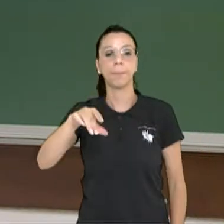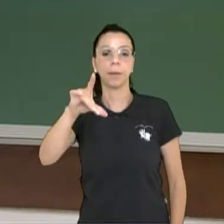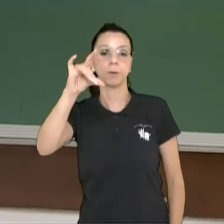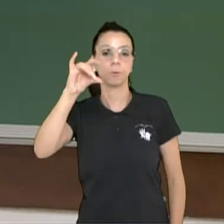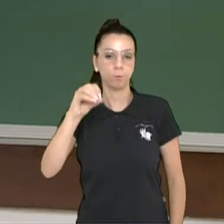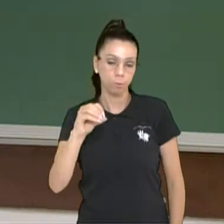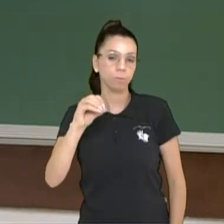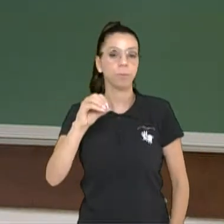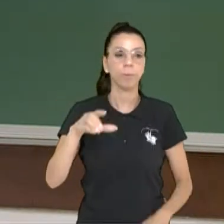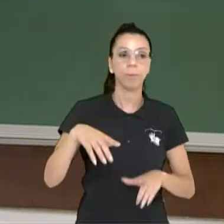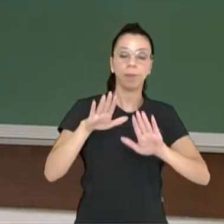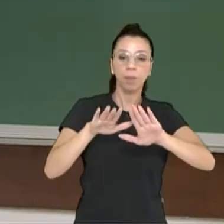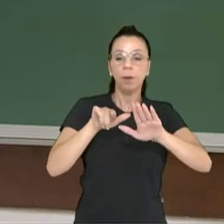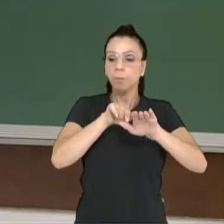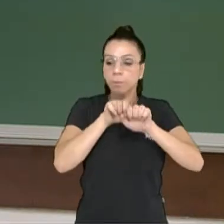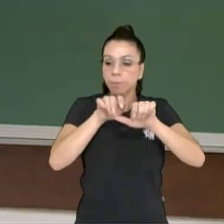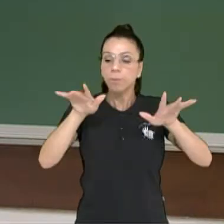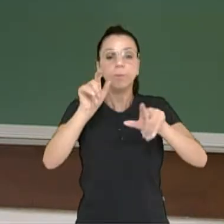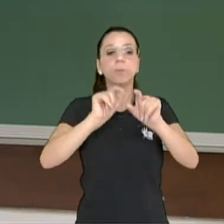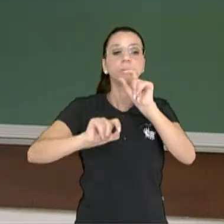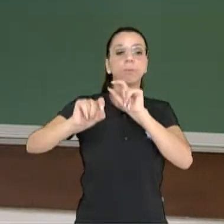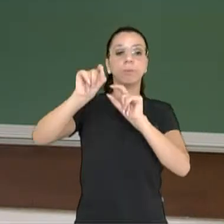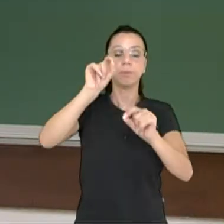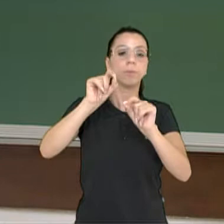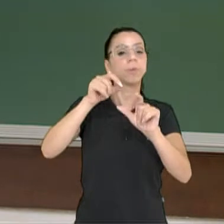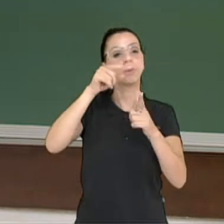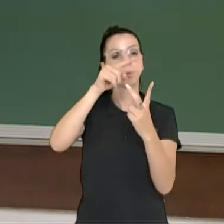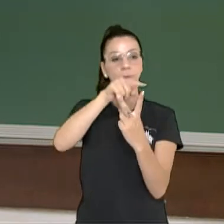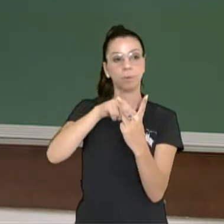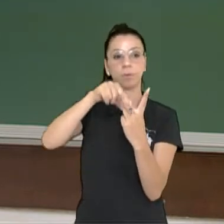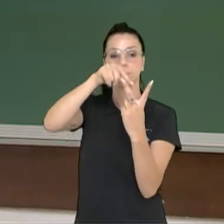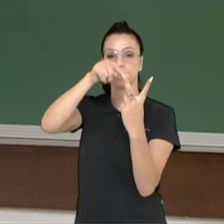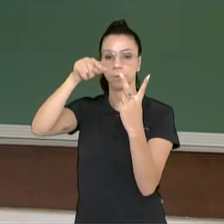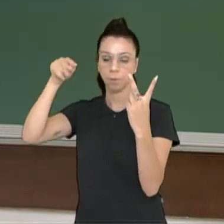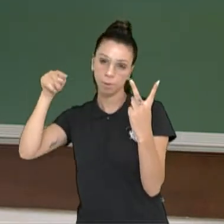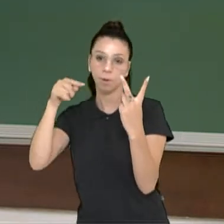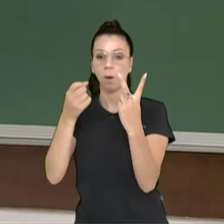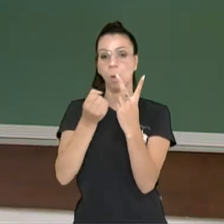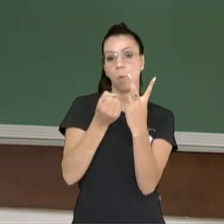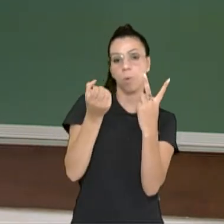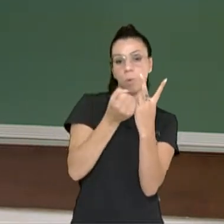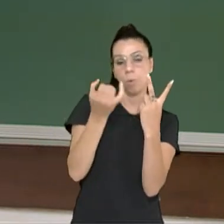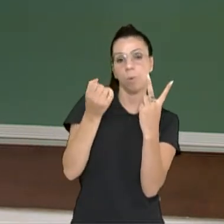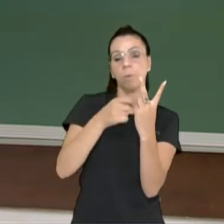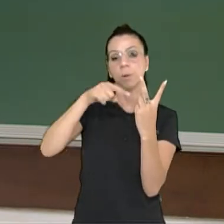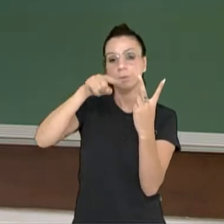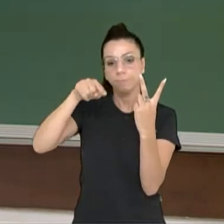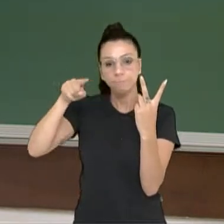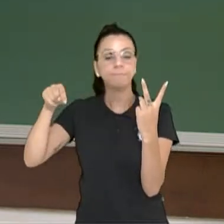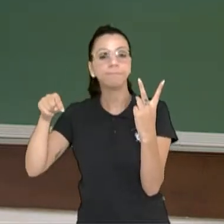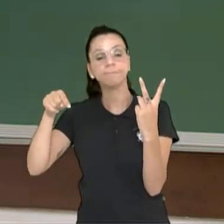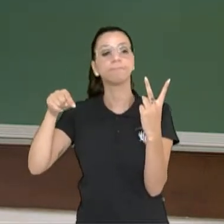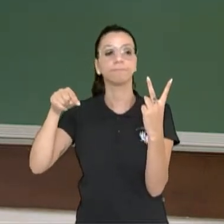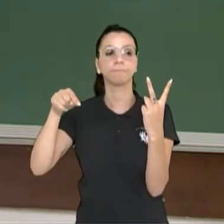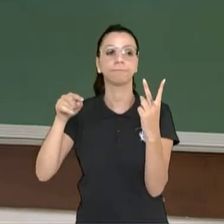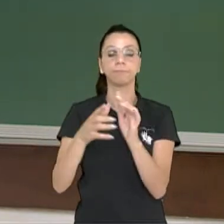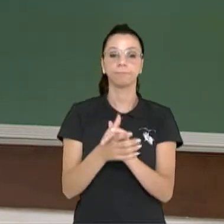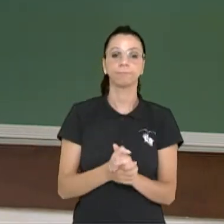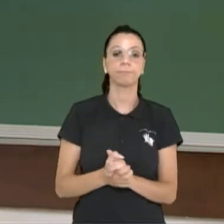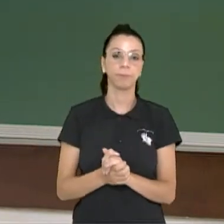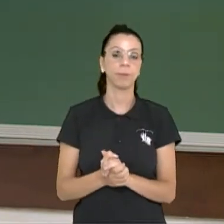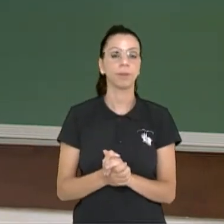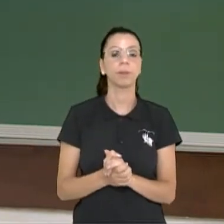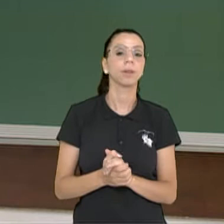temos que o desvio padrão nada mais é do que a raiz quadrada do valor dessa variância e que a variância é obtida